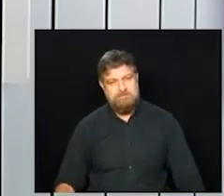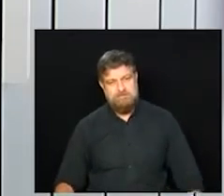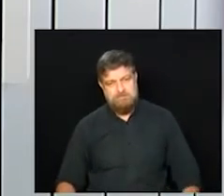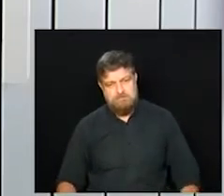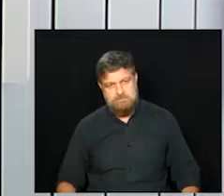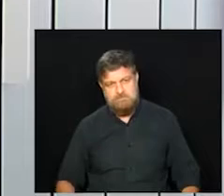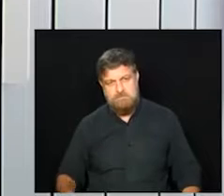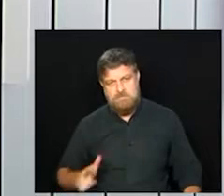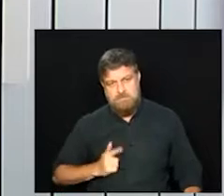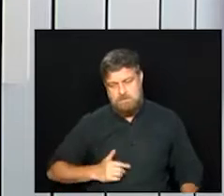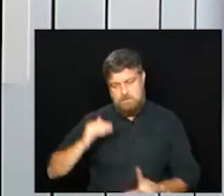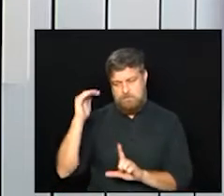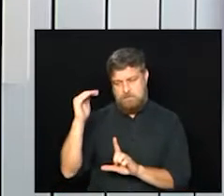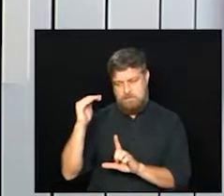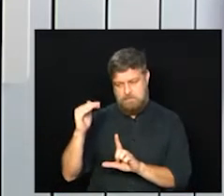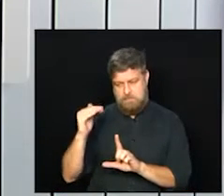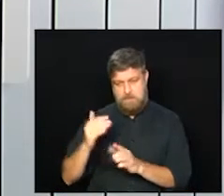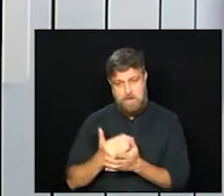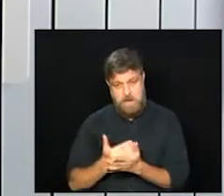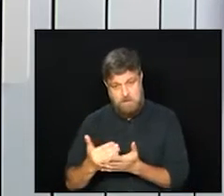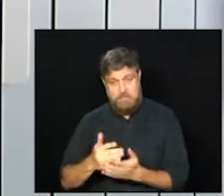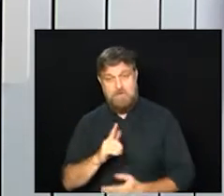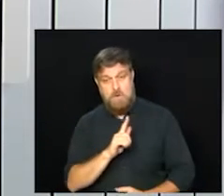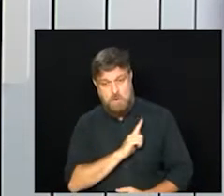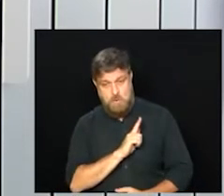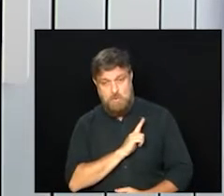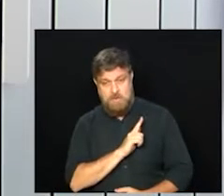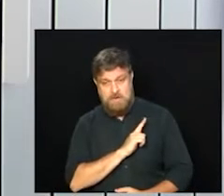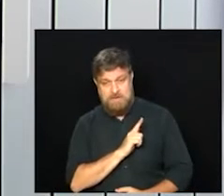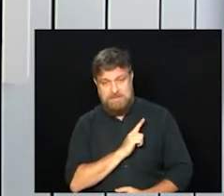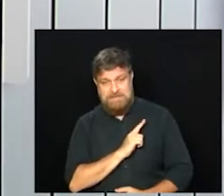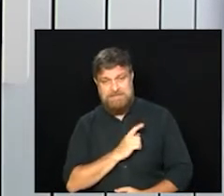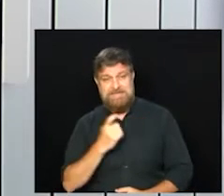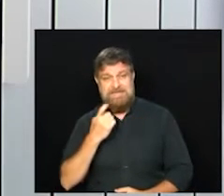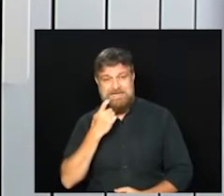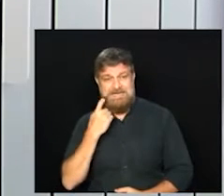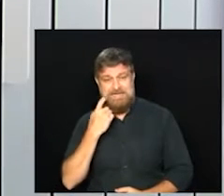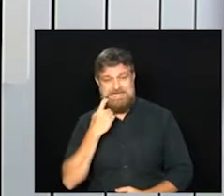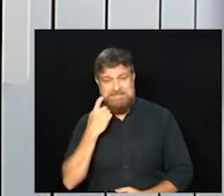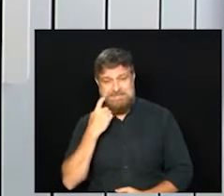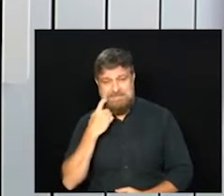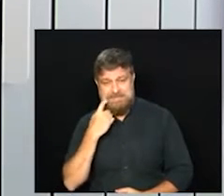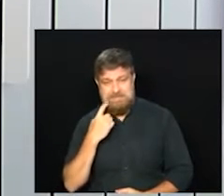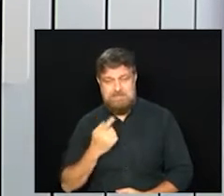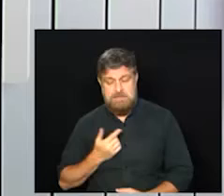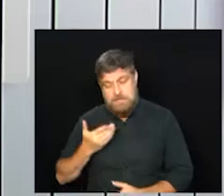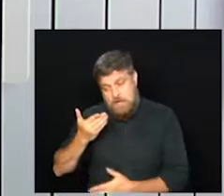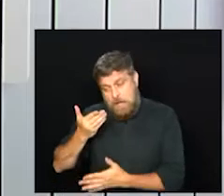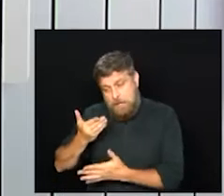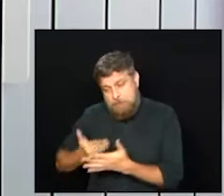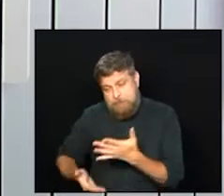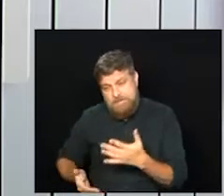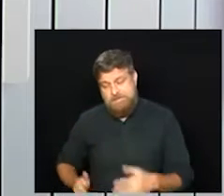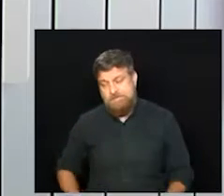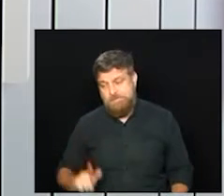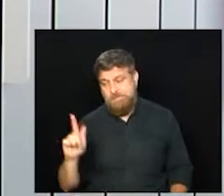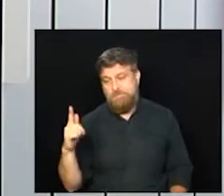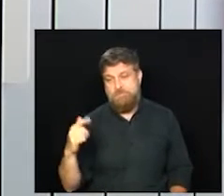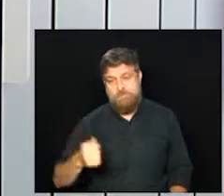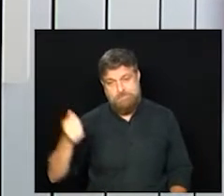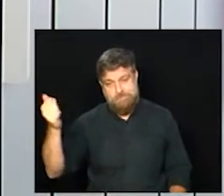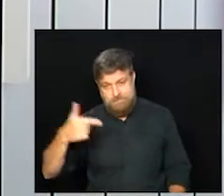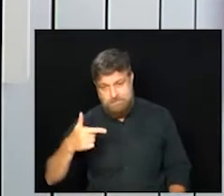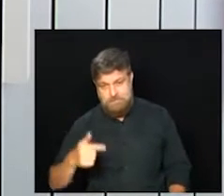Pela ordem cronológica, a gente começa com o Guarani, que entrou em campo na sexta-feira. Esta derrota para o Goiás deixou o Bugre